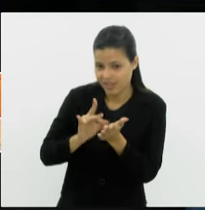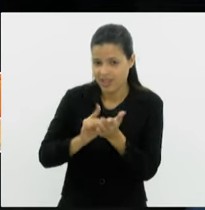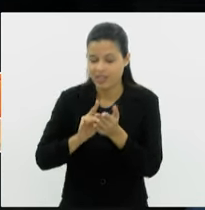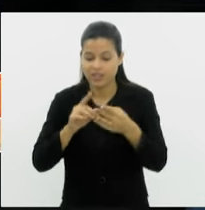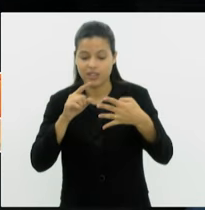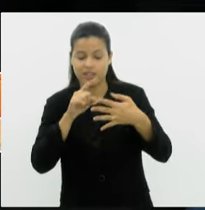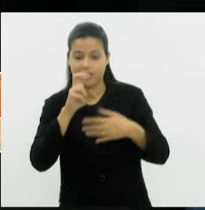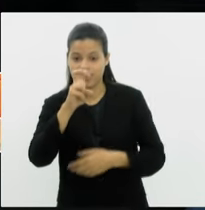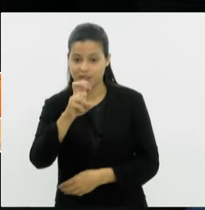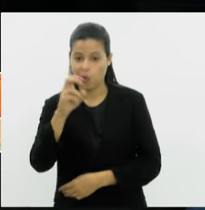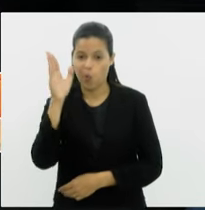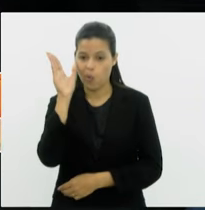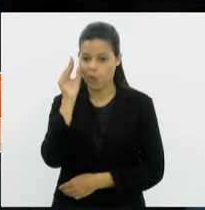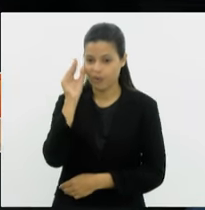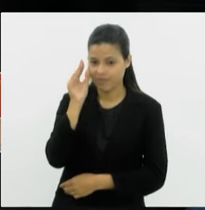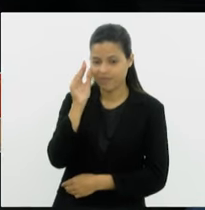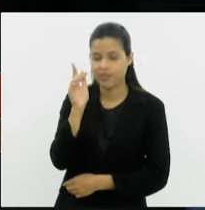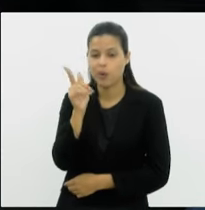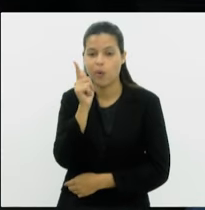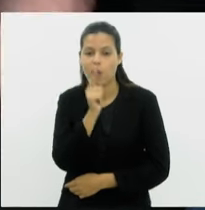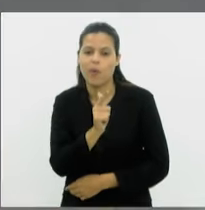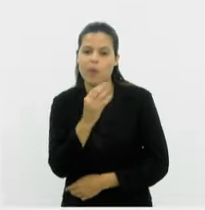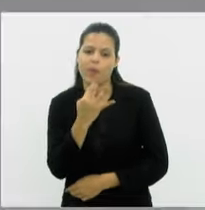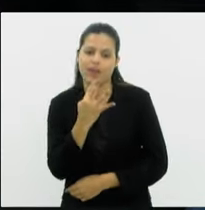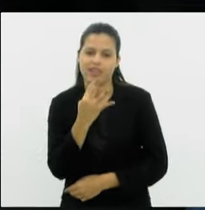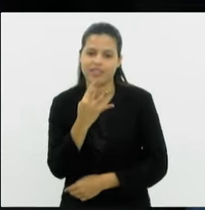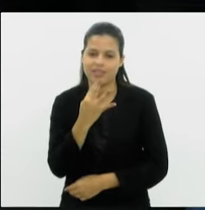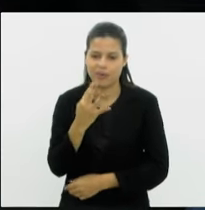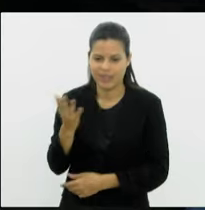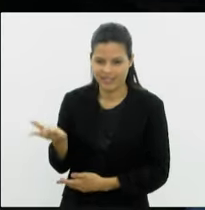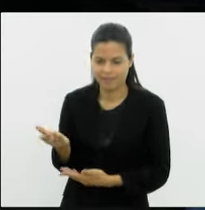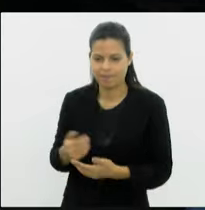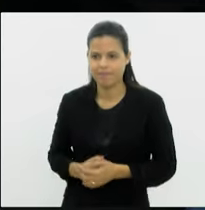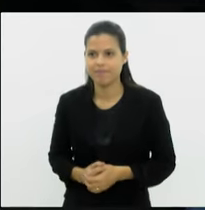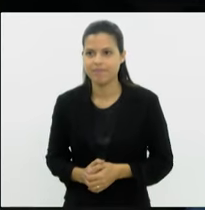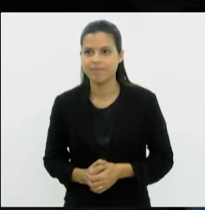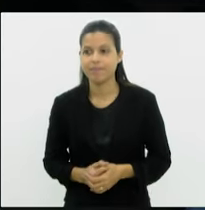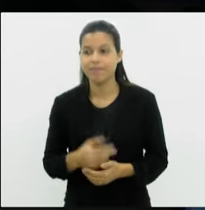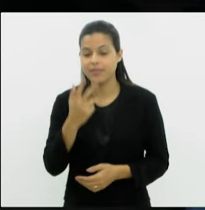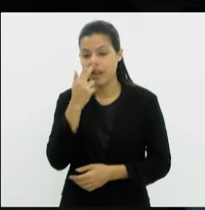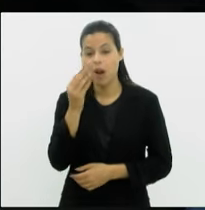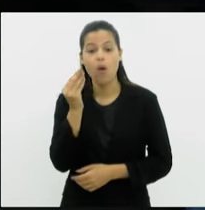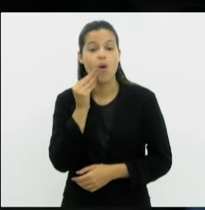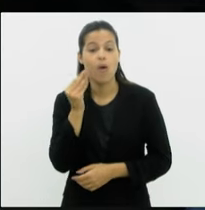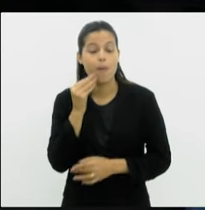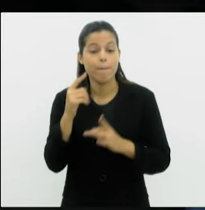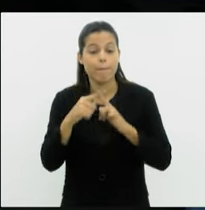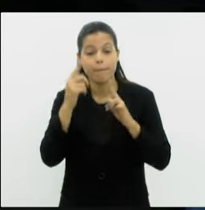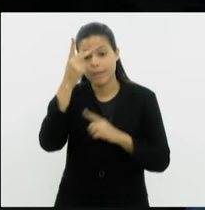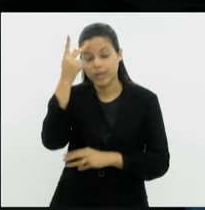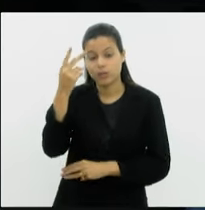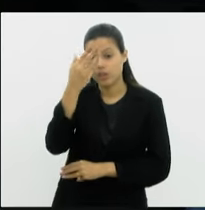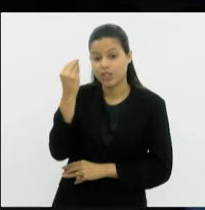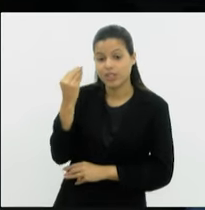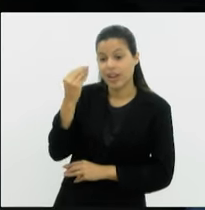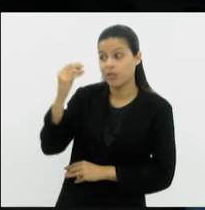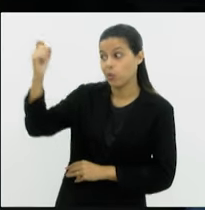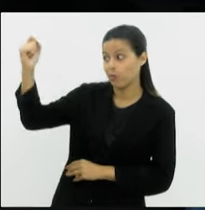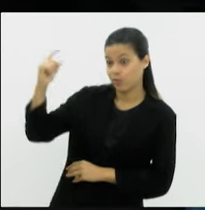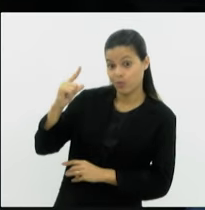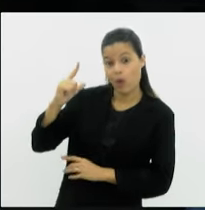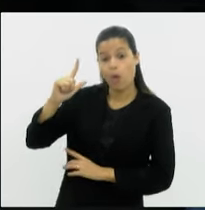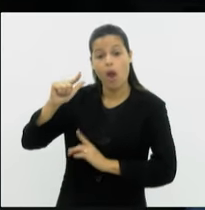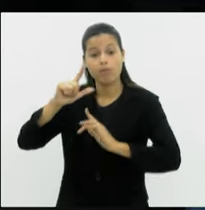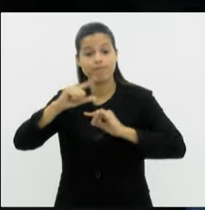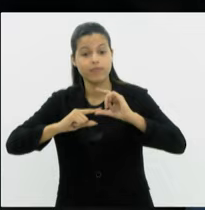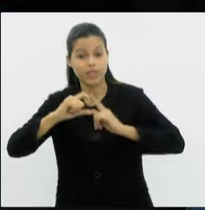para que a gente saiba tudo o que a gente precisa saber sobre ele. Parece óbvio, mas muita gente esquece que o Sol é uma estrela, tipo as outras